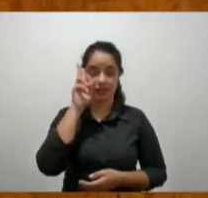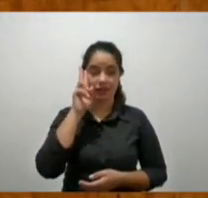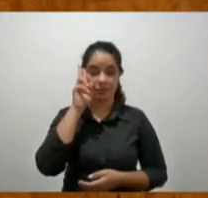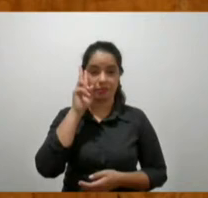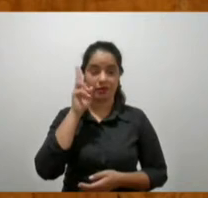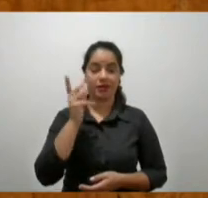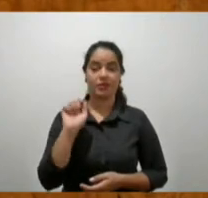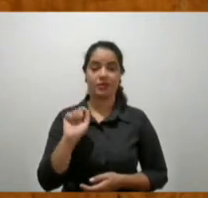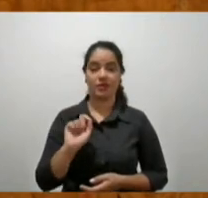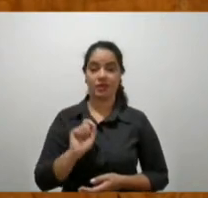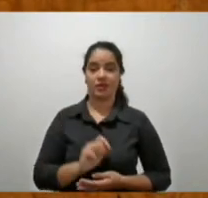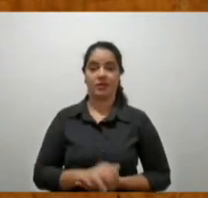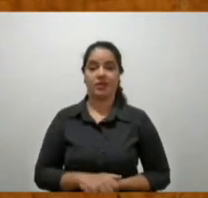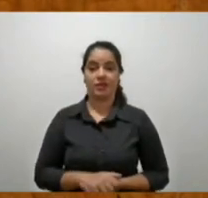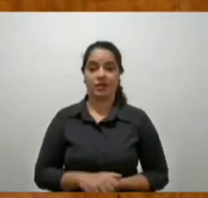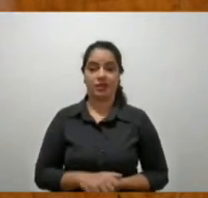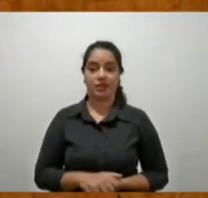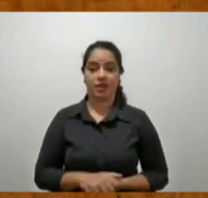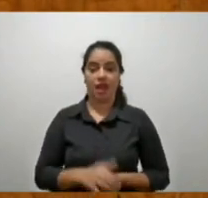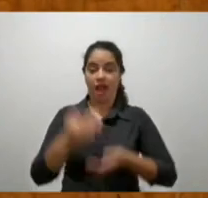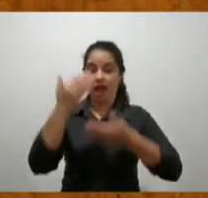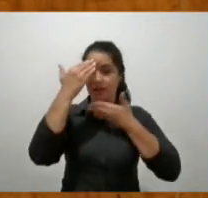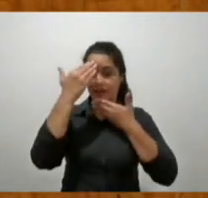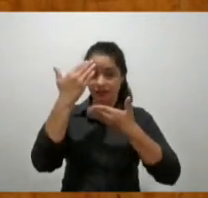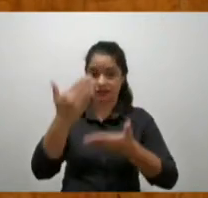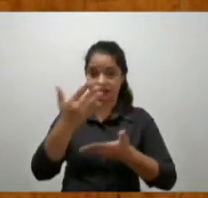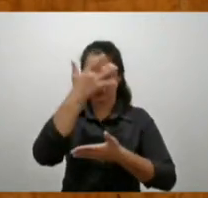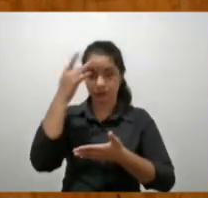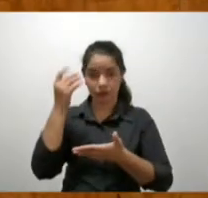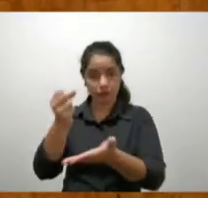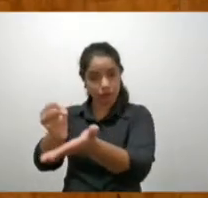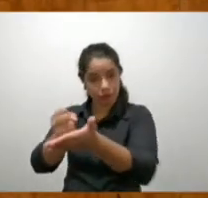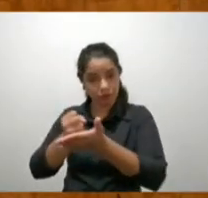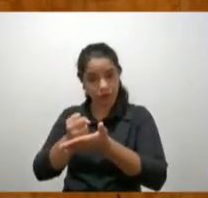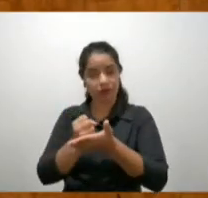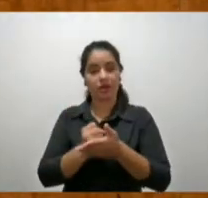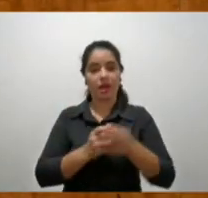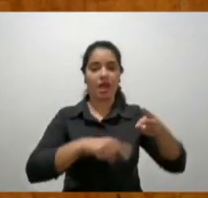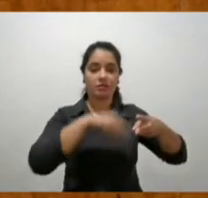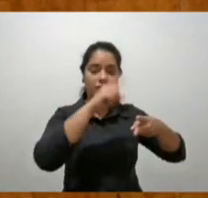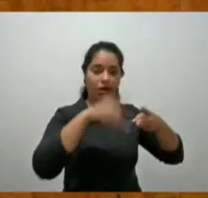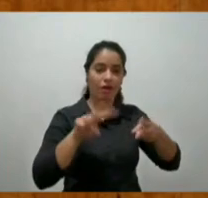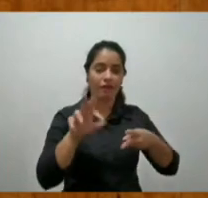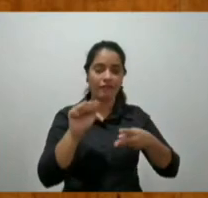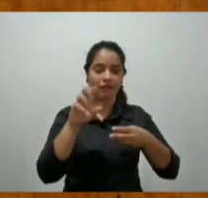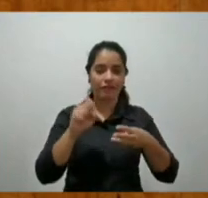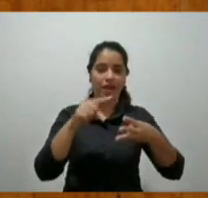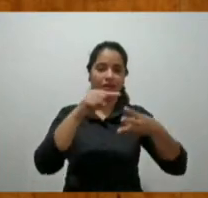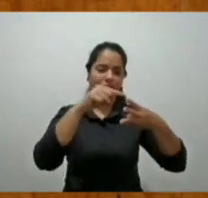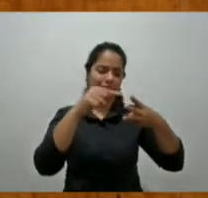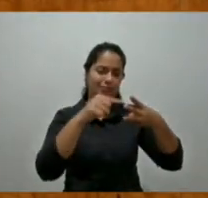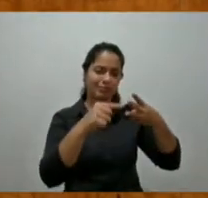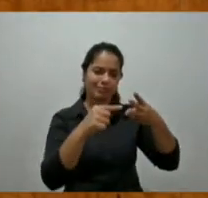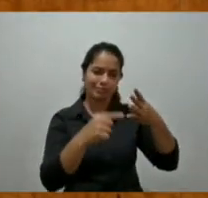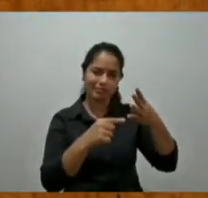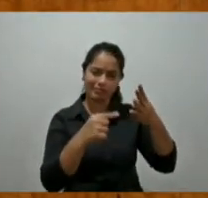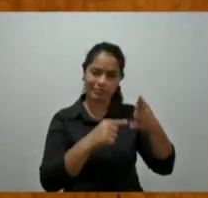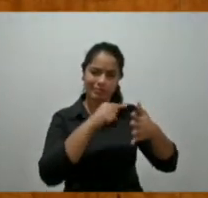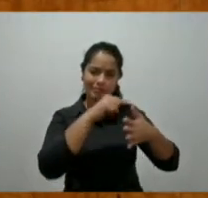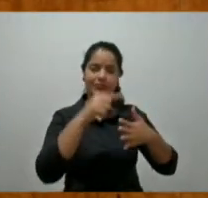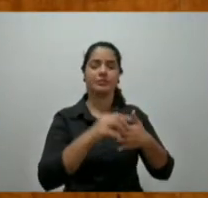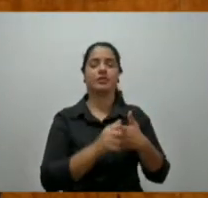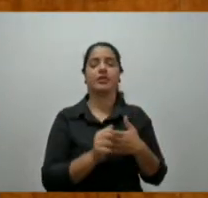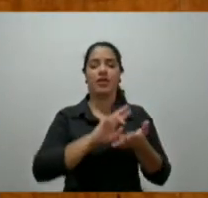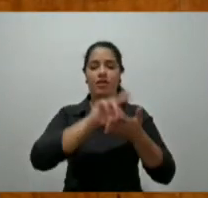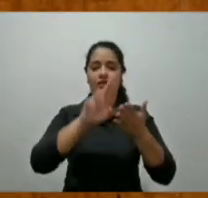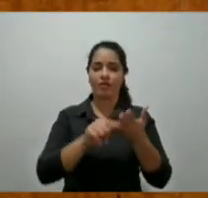agradecer os nossos mantenedores do IBF Espírito Santo, ArcelorMittal, Vale, MedSenior, Sicoob, Apex Partners, Baker Tilly, ISH, Machado Mazeipinho,